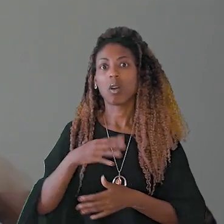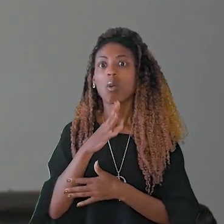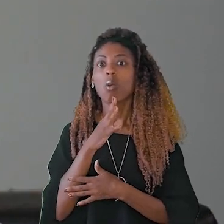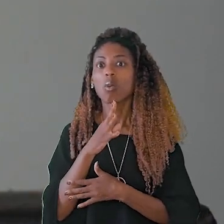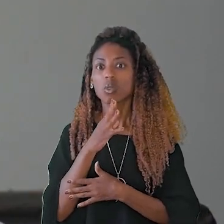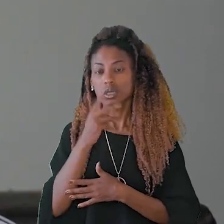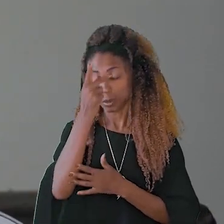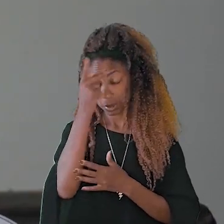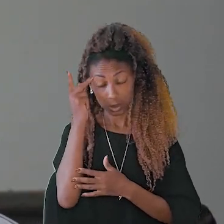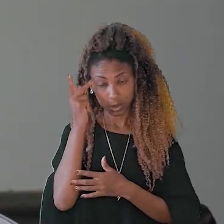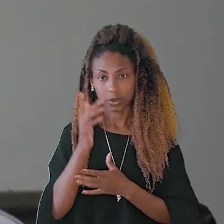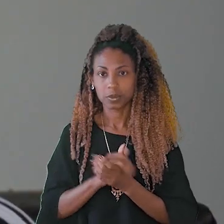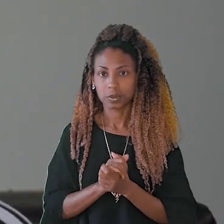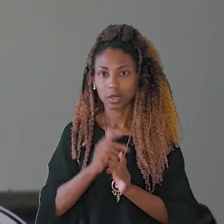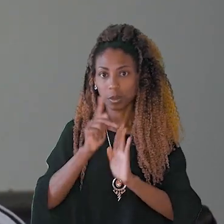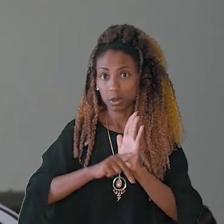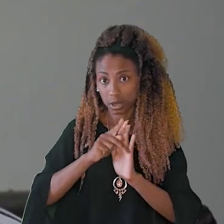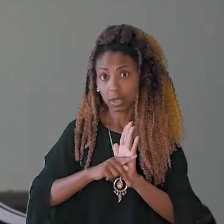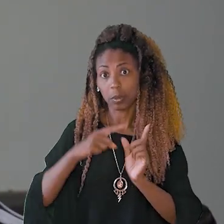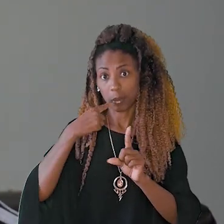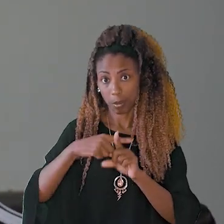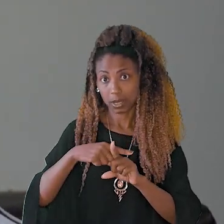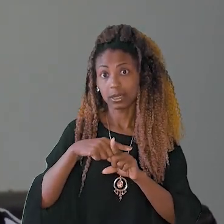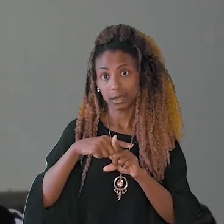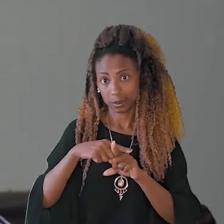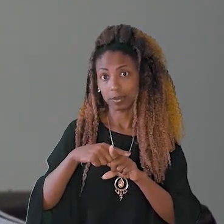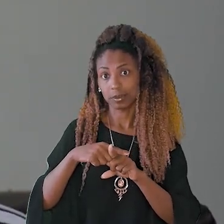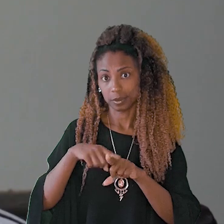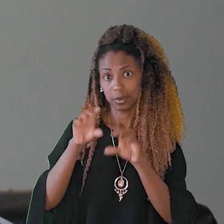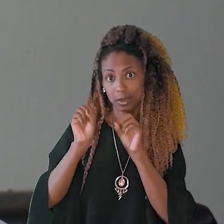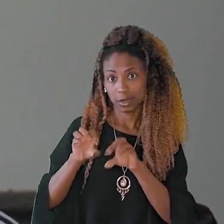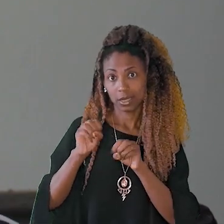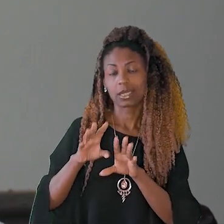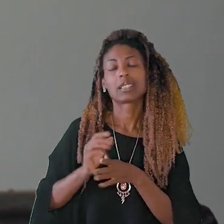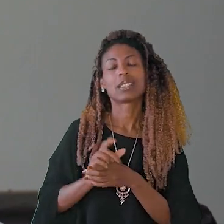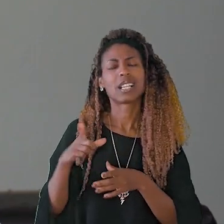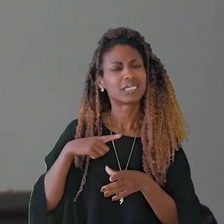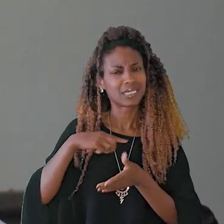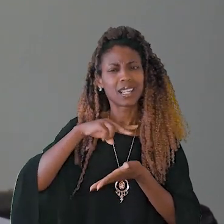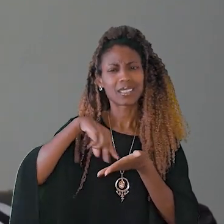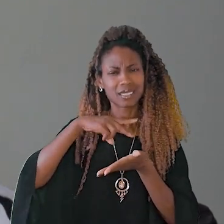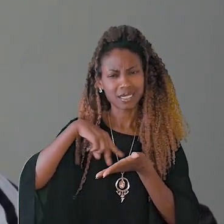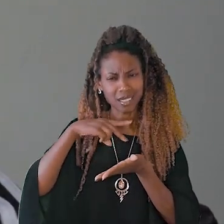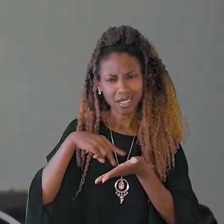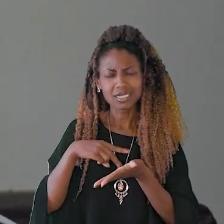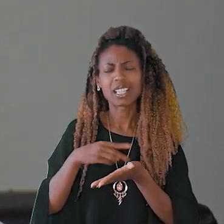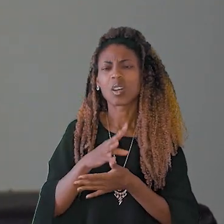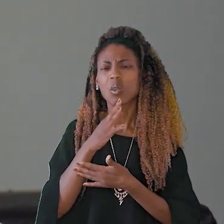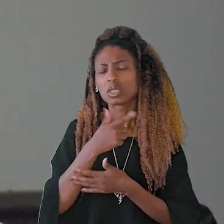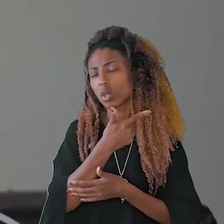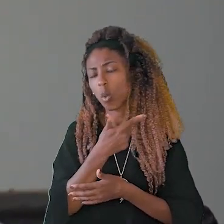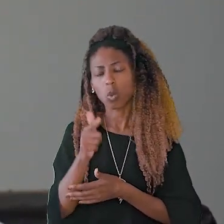outras pessoas, né, tinha um projeto que chamava Mais Educação, na época, e aí eu participei desse projeto, tinha dança, e aí eu conheci outras